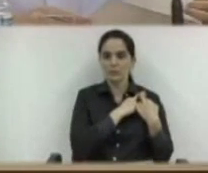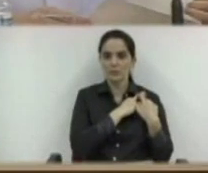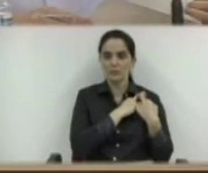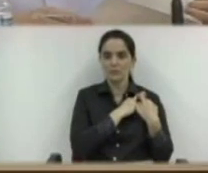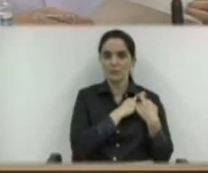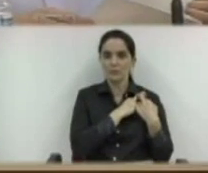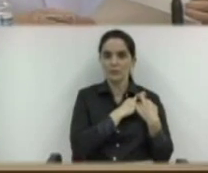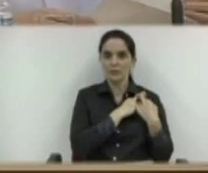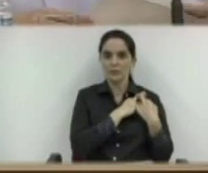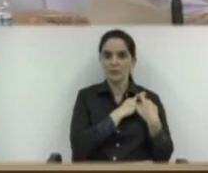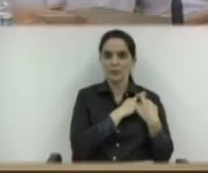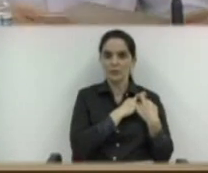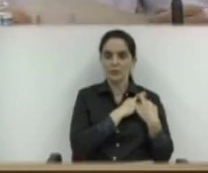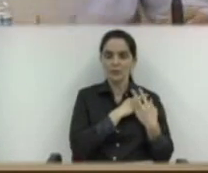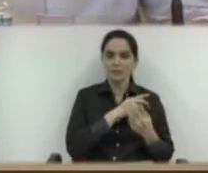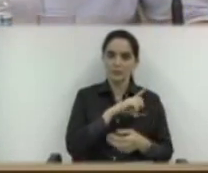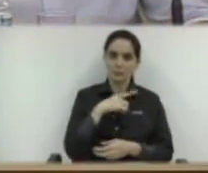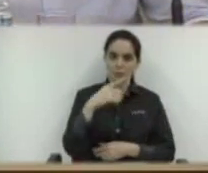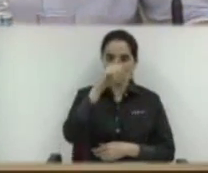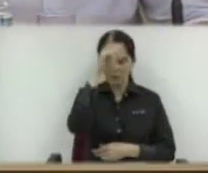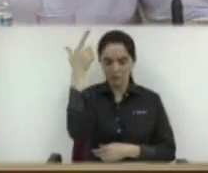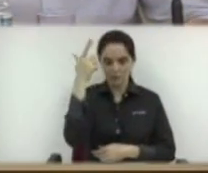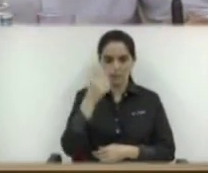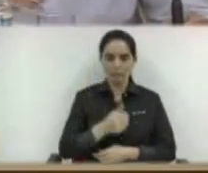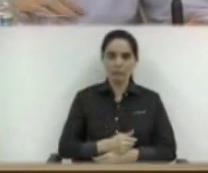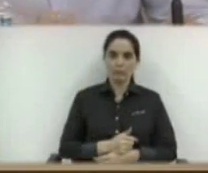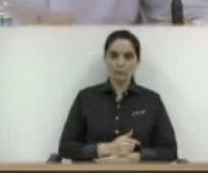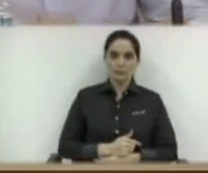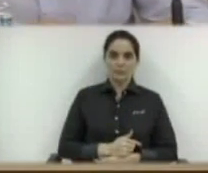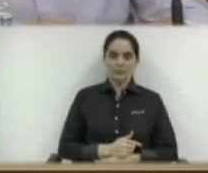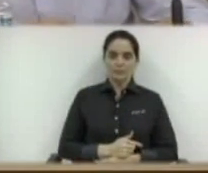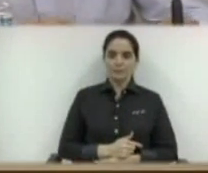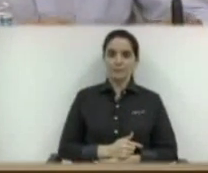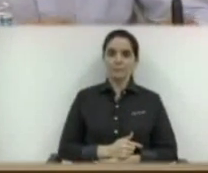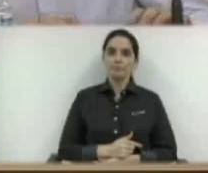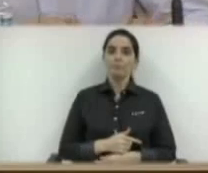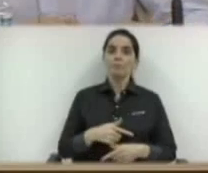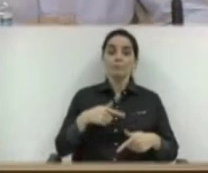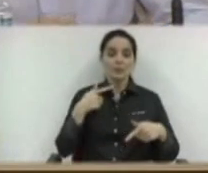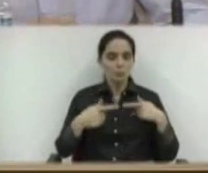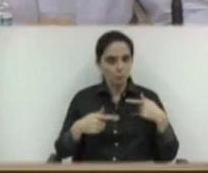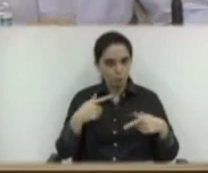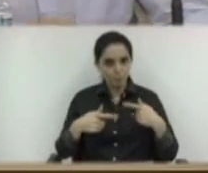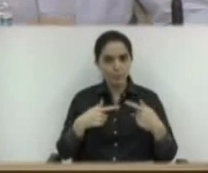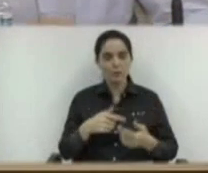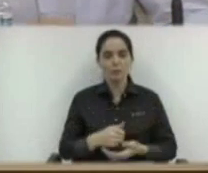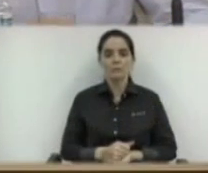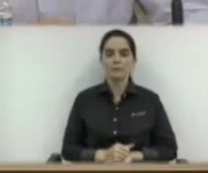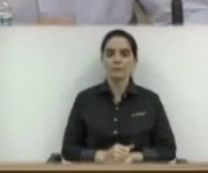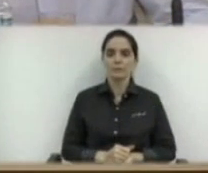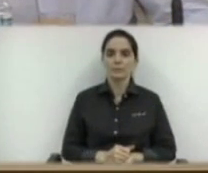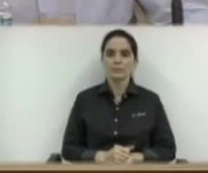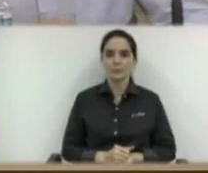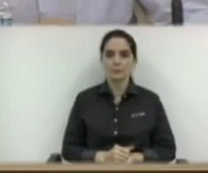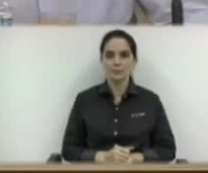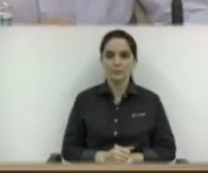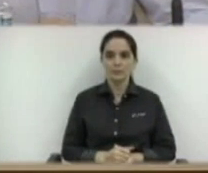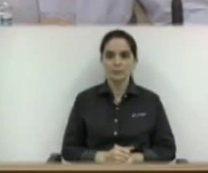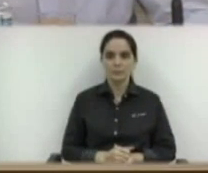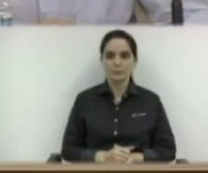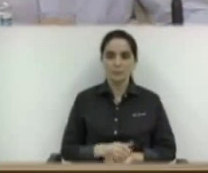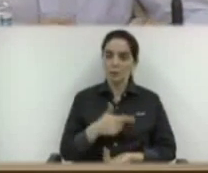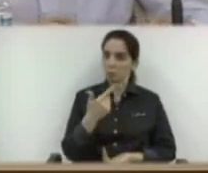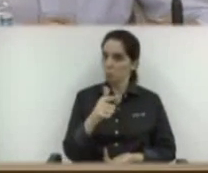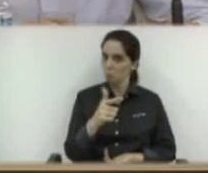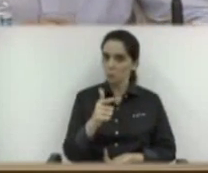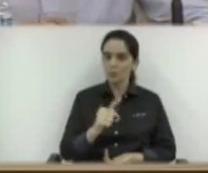autor, vereador Luizinho da Casa Quil. O requerimento número 1094 está em discussão.